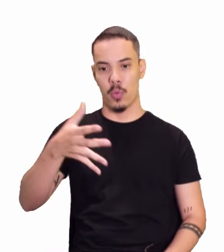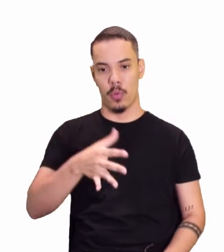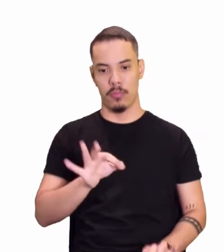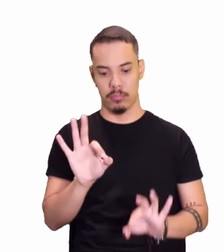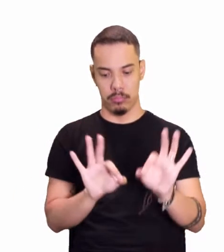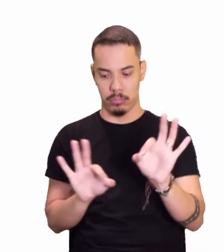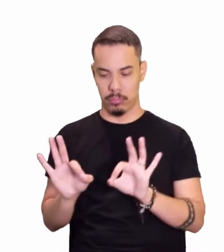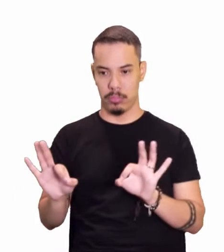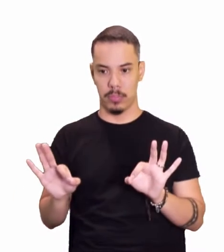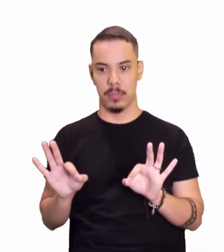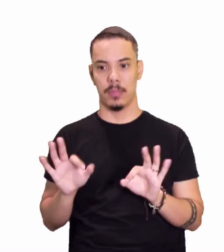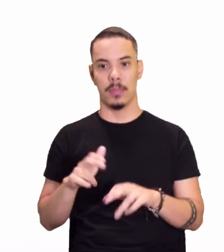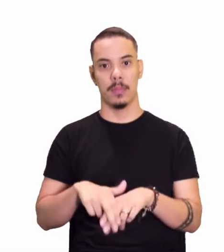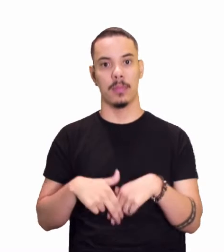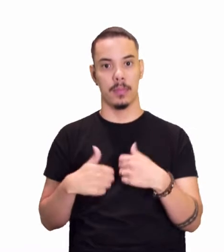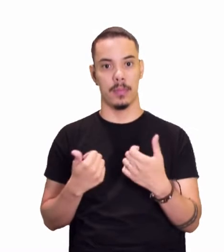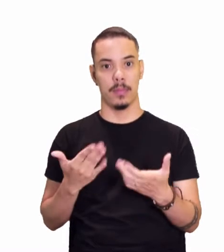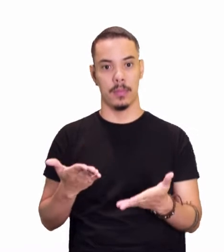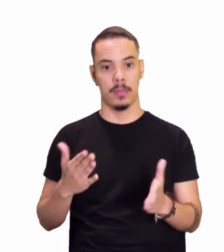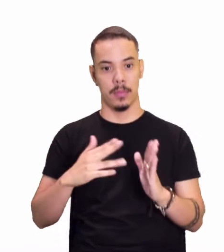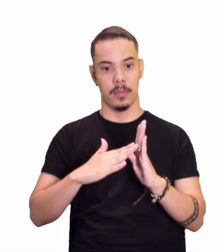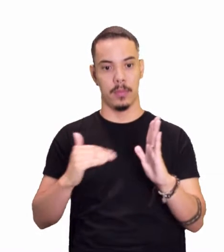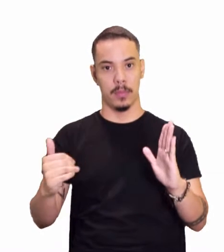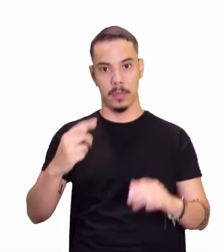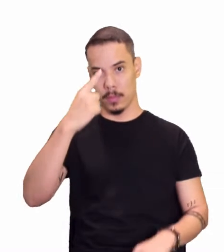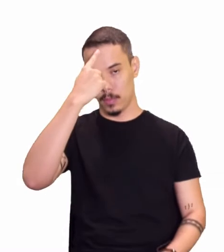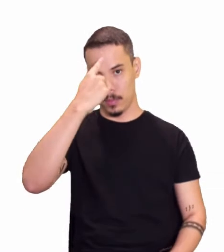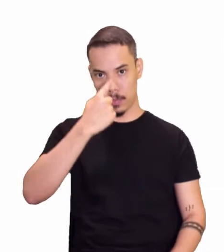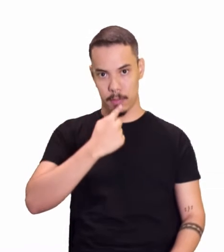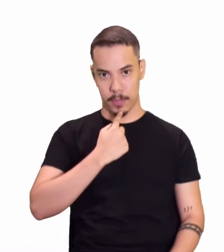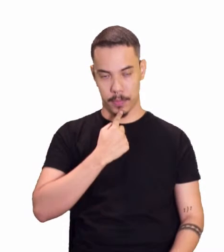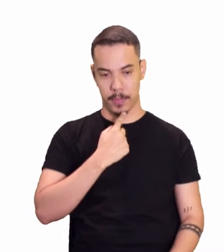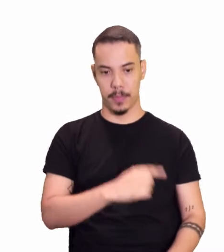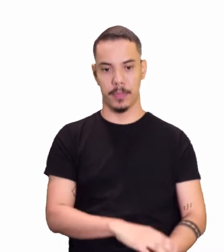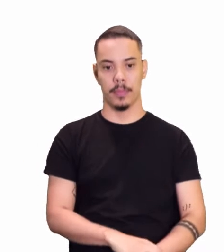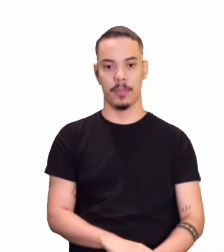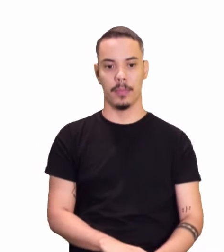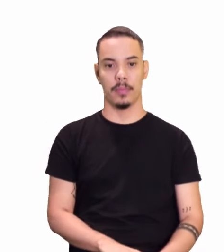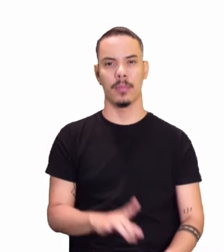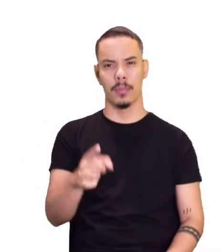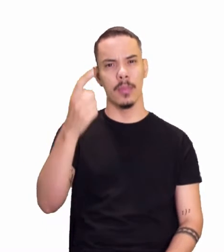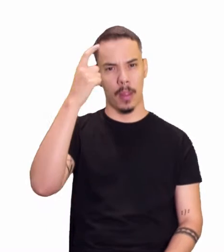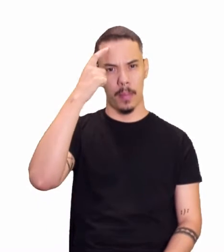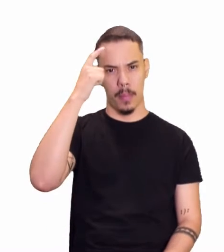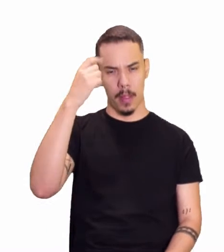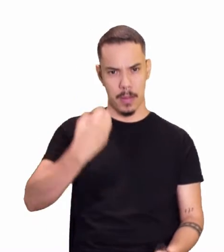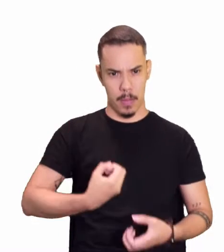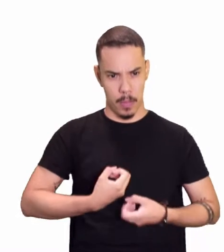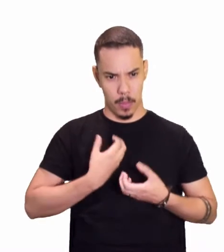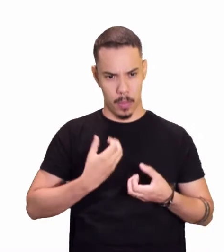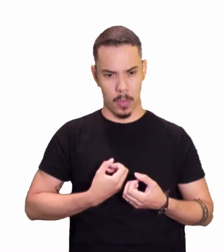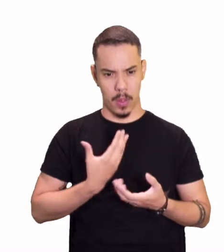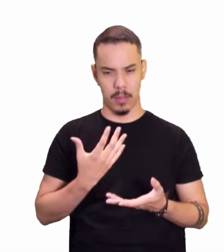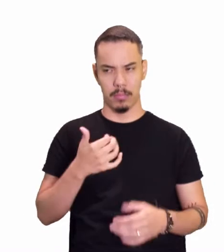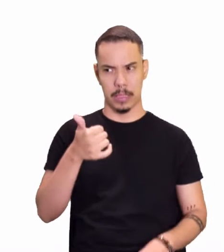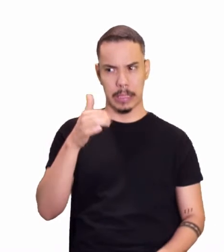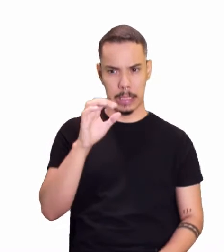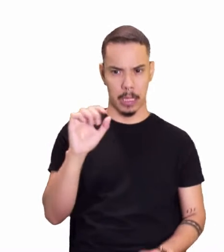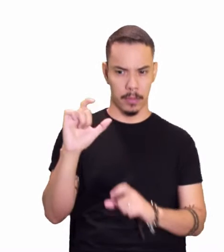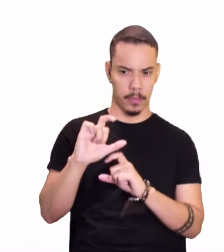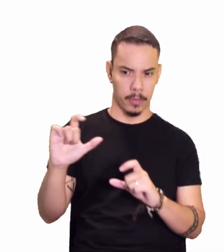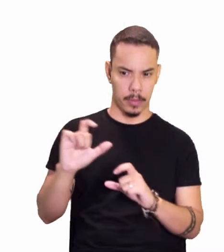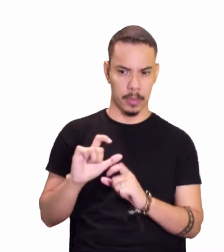medida, trazendo um novo estilo, olha aí, um novo estilo. Será que essa poesia ela tinha 10 versos,